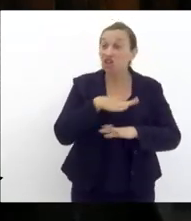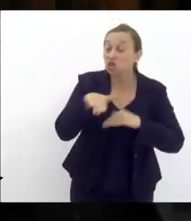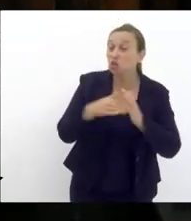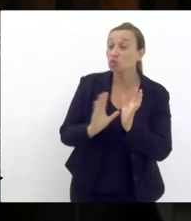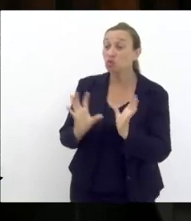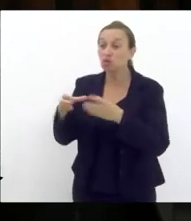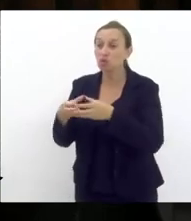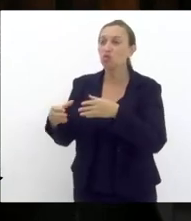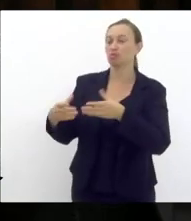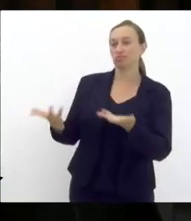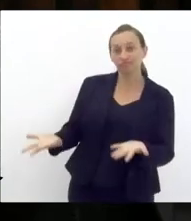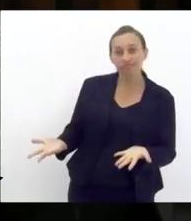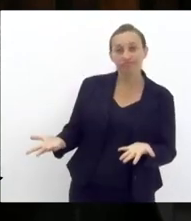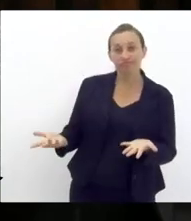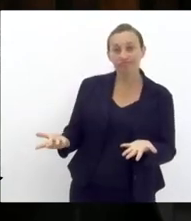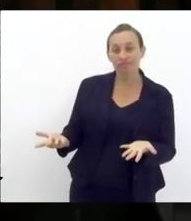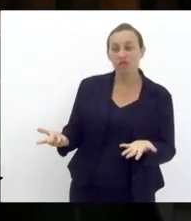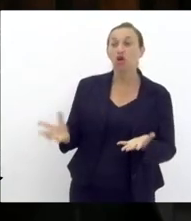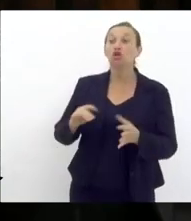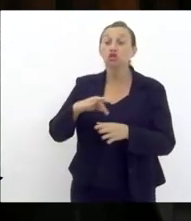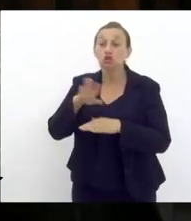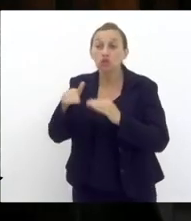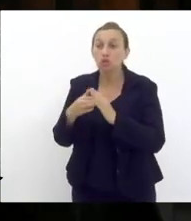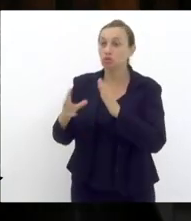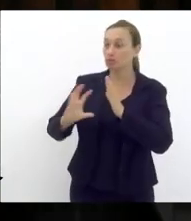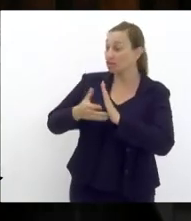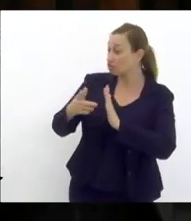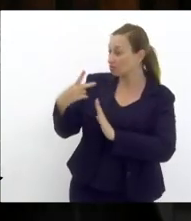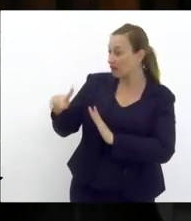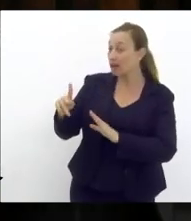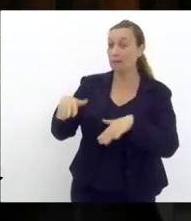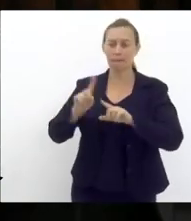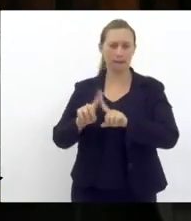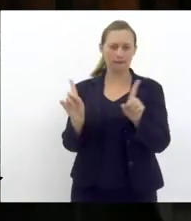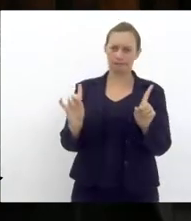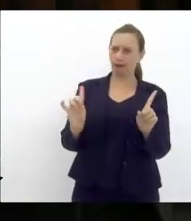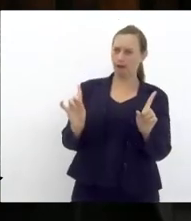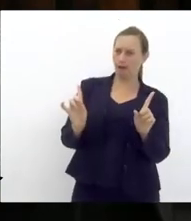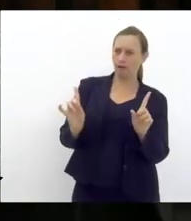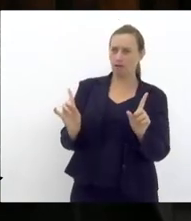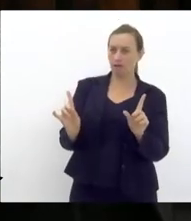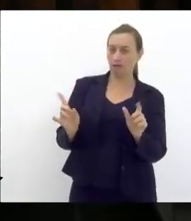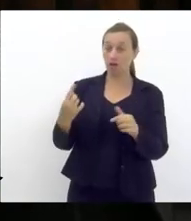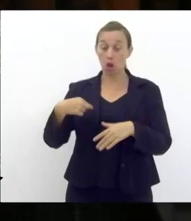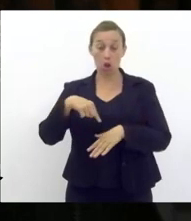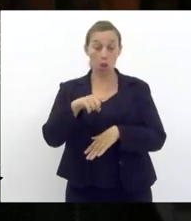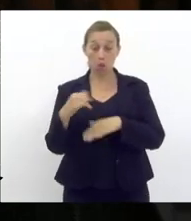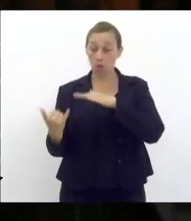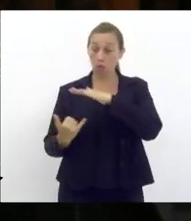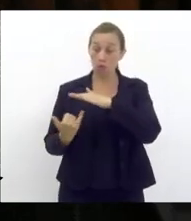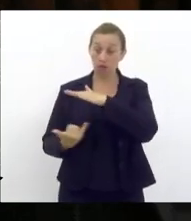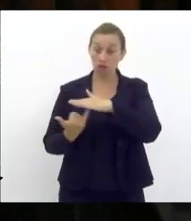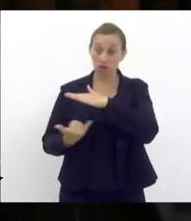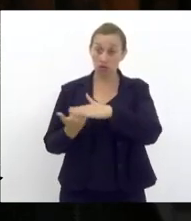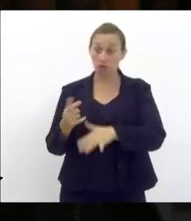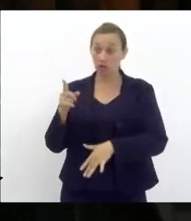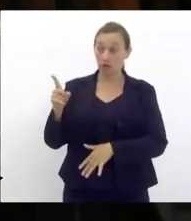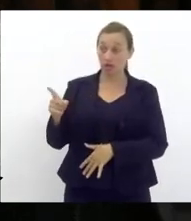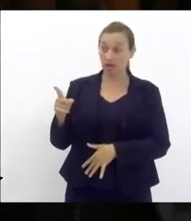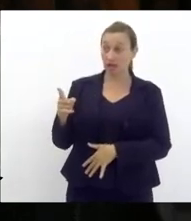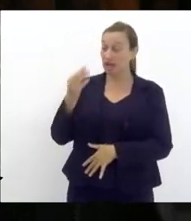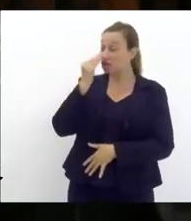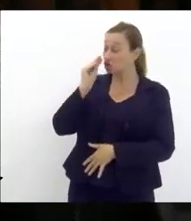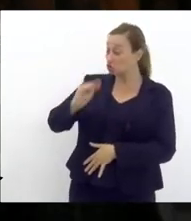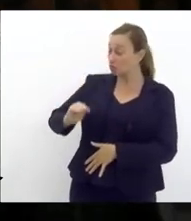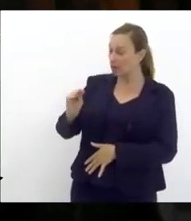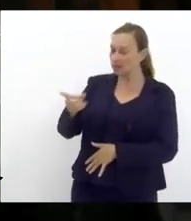a sua bancada pô toda sua bancada mas não ligou para instituição a qual ela tenta denegrir